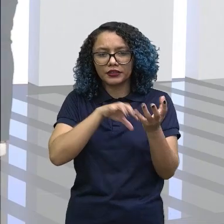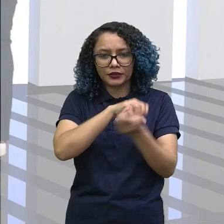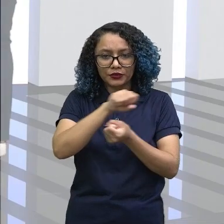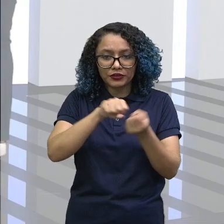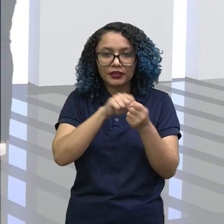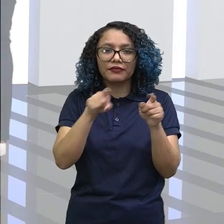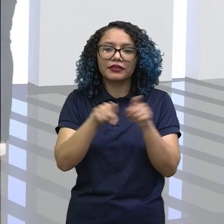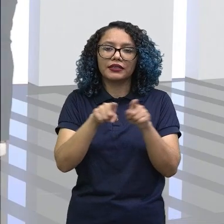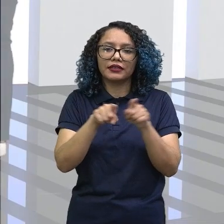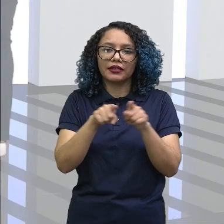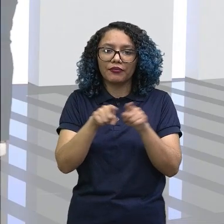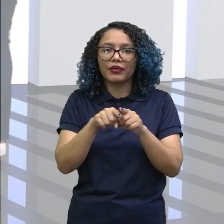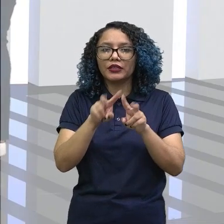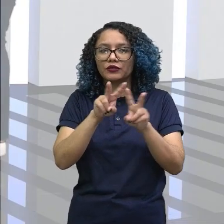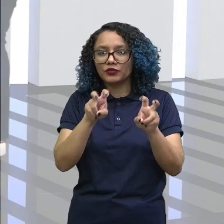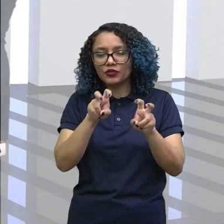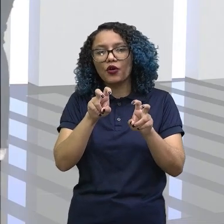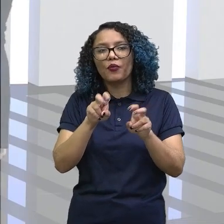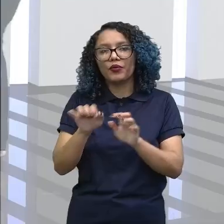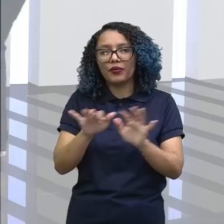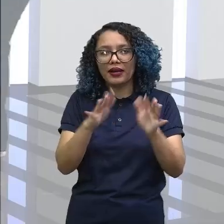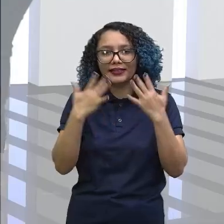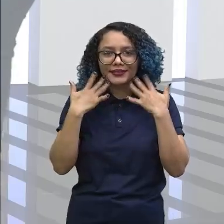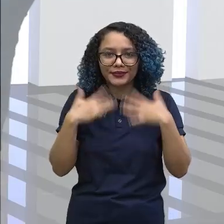e também sobre o biogás.